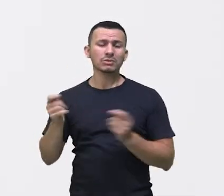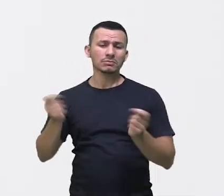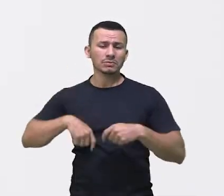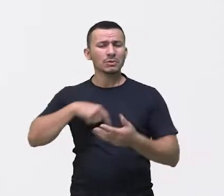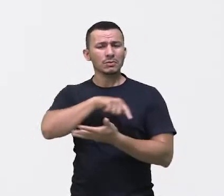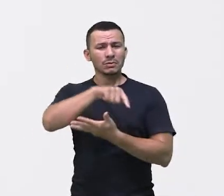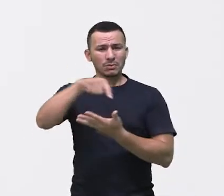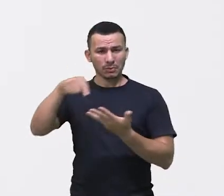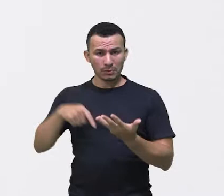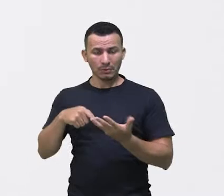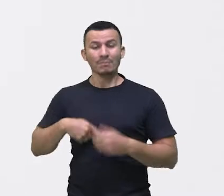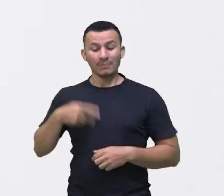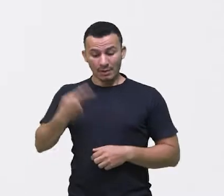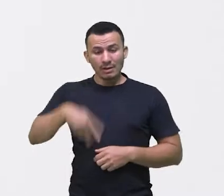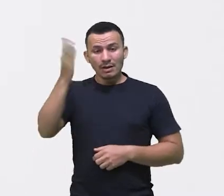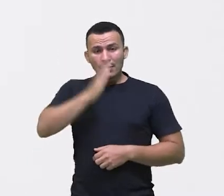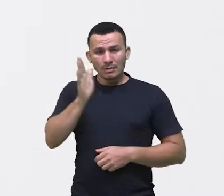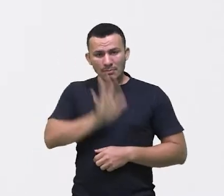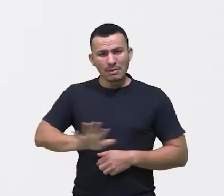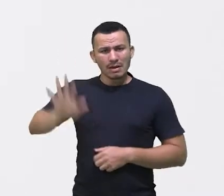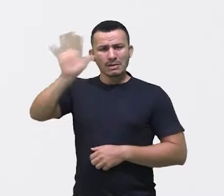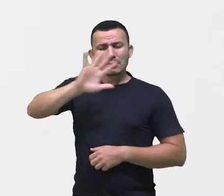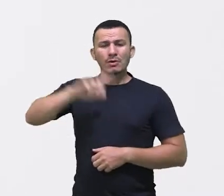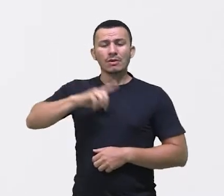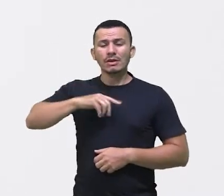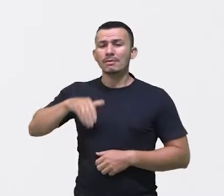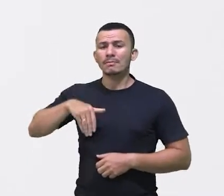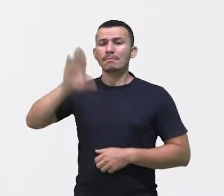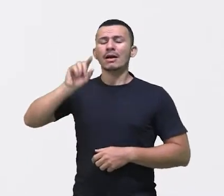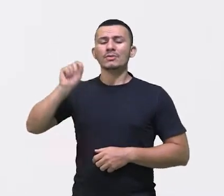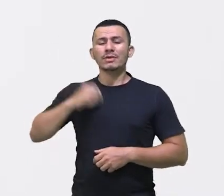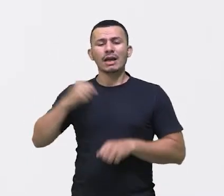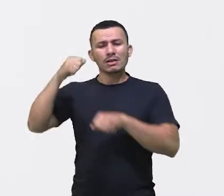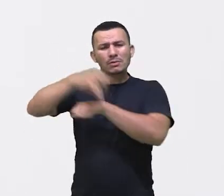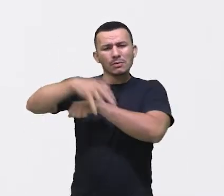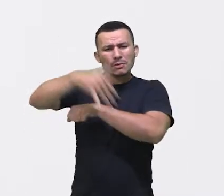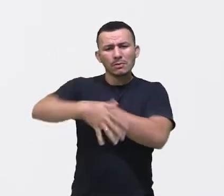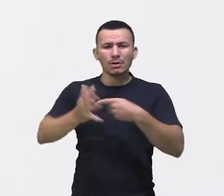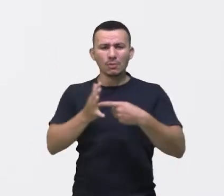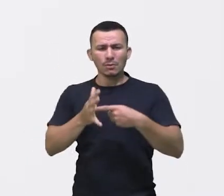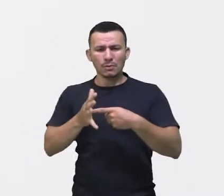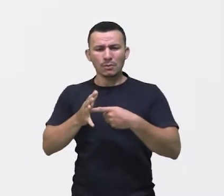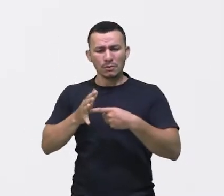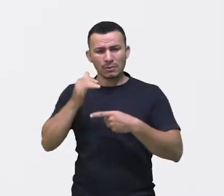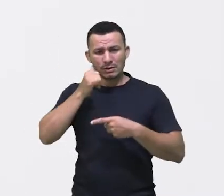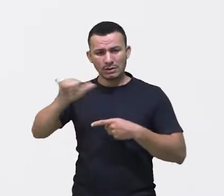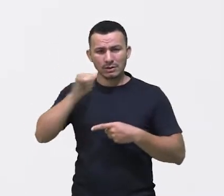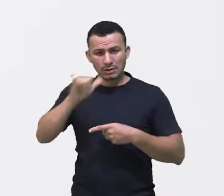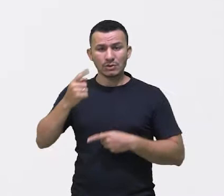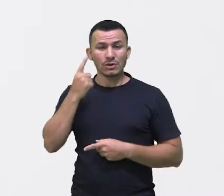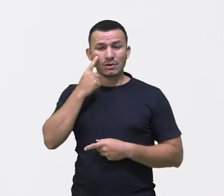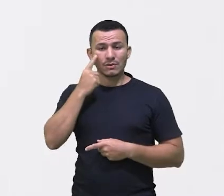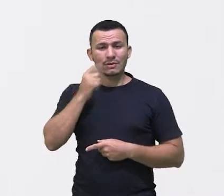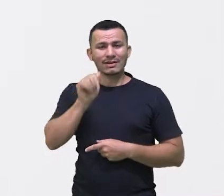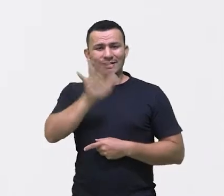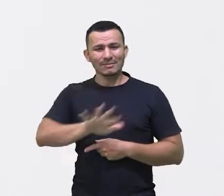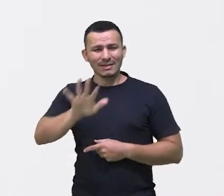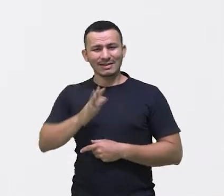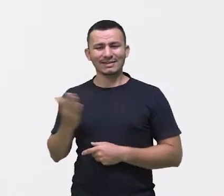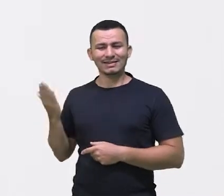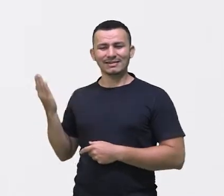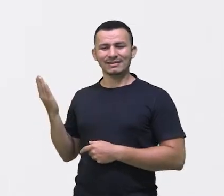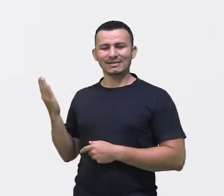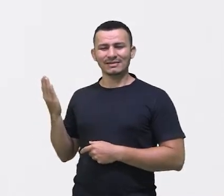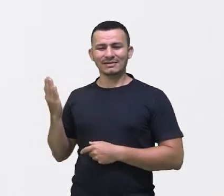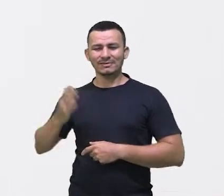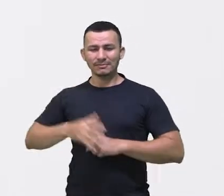exemplo, aqui no Brasil, a maior parte é produzida na via hidrelétrica, que a gente já pode até observar aqui, ó, nessa